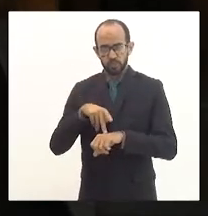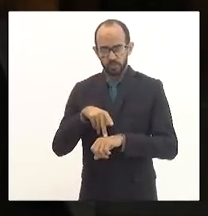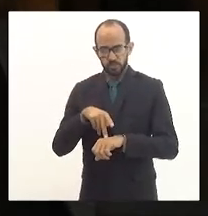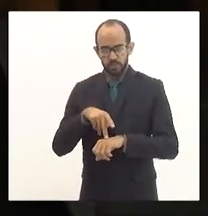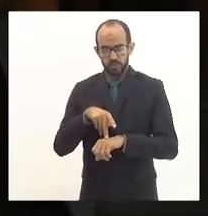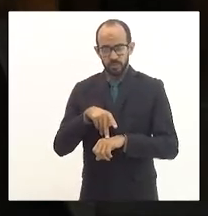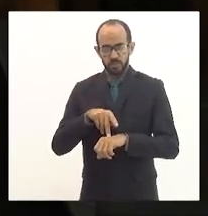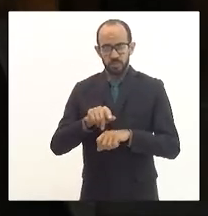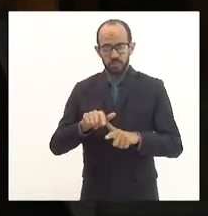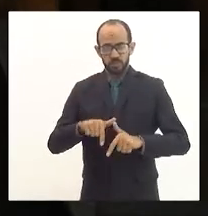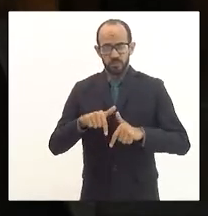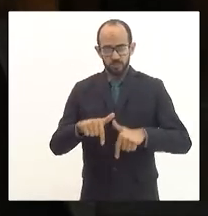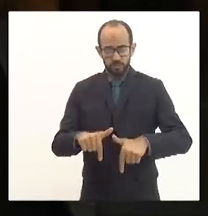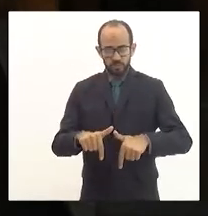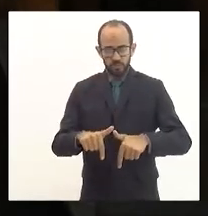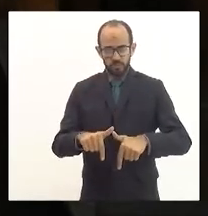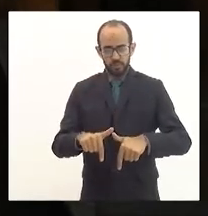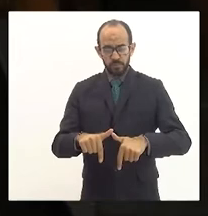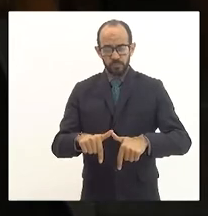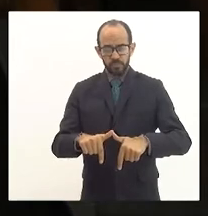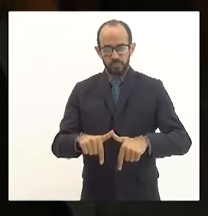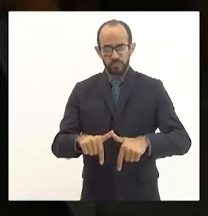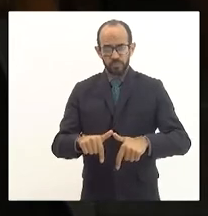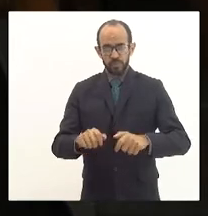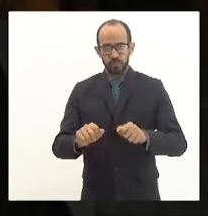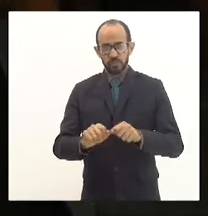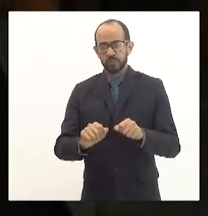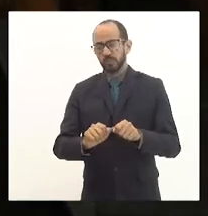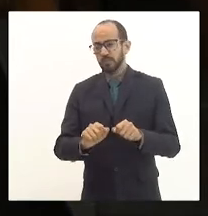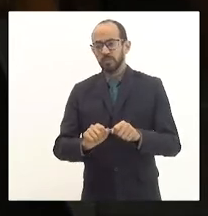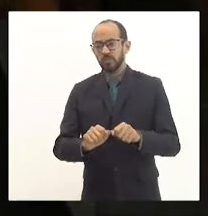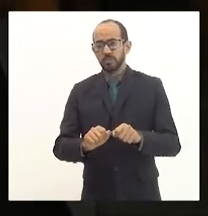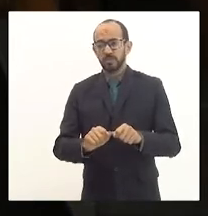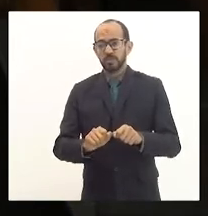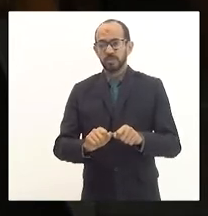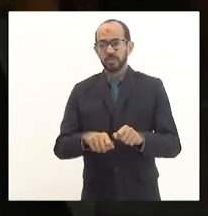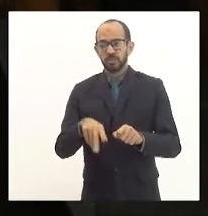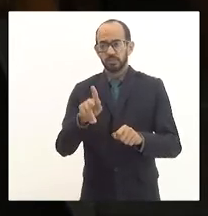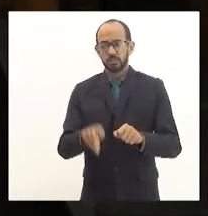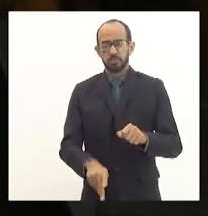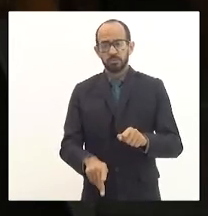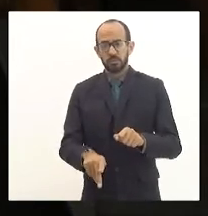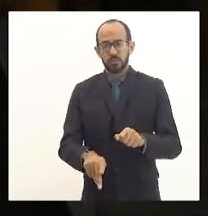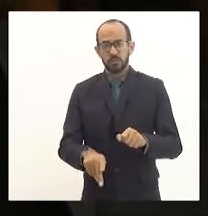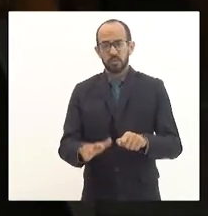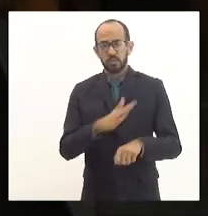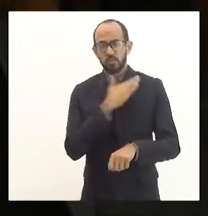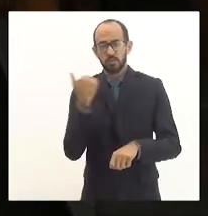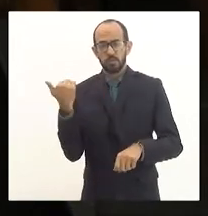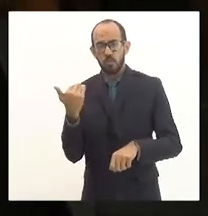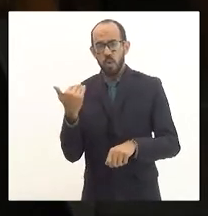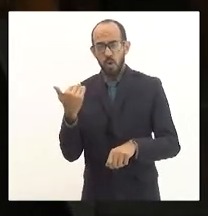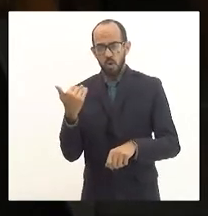ações Em que fase que as pessoas morreram abruptamente